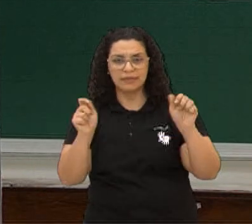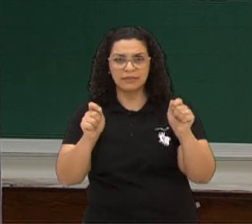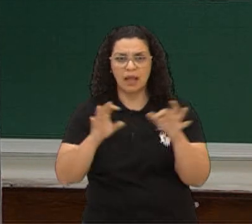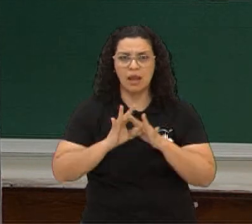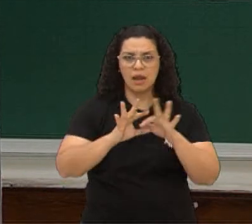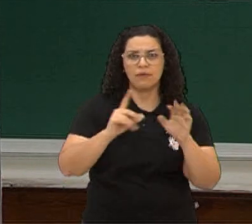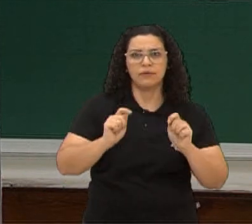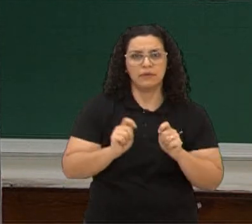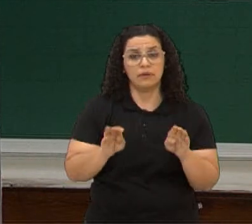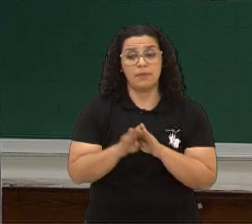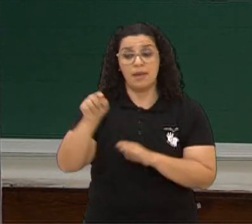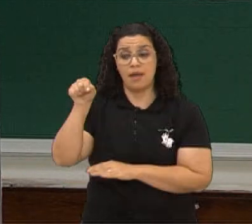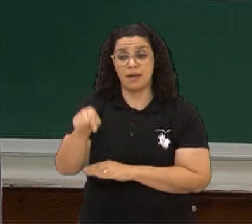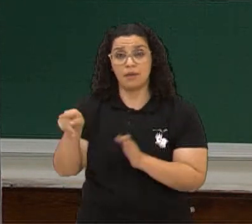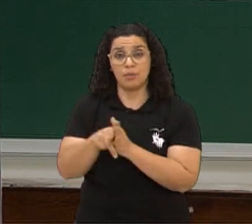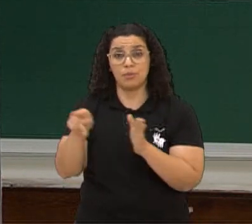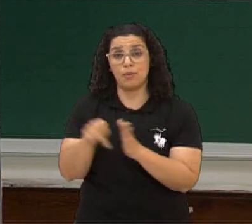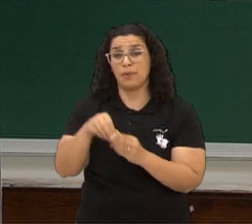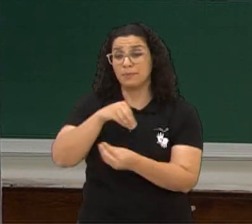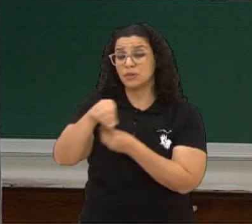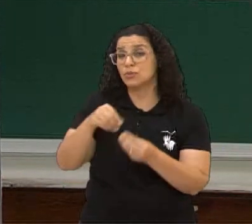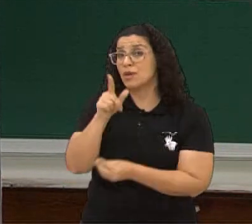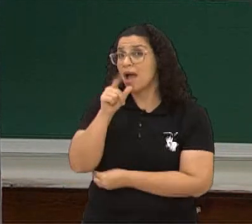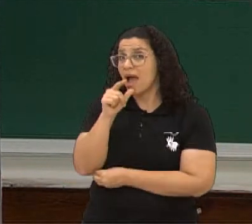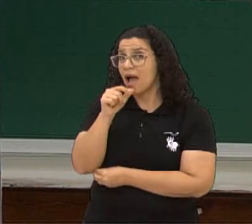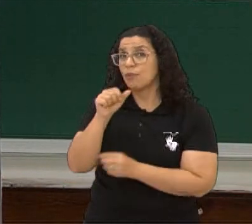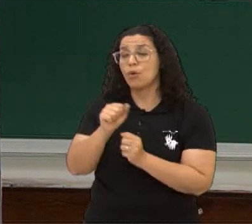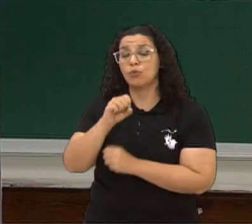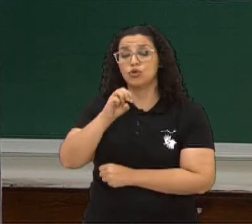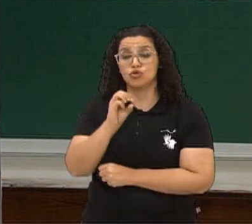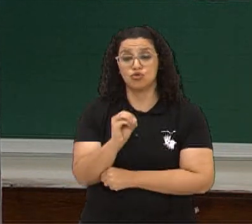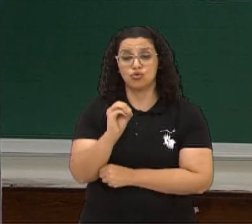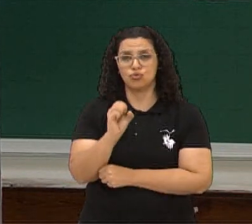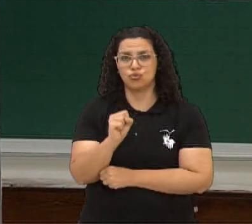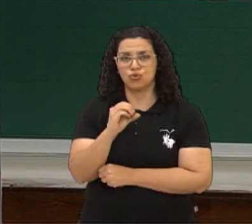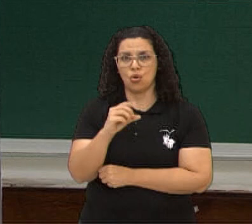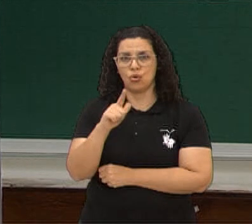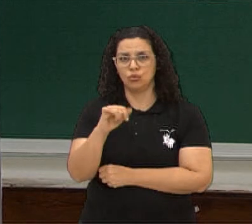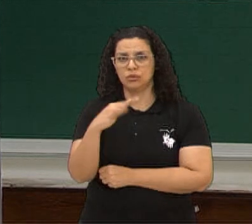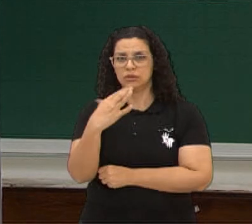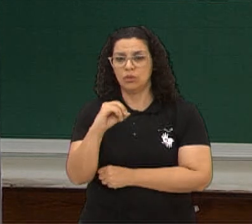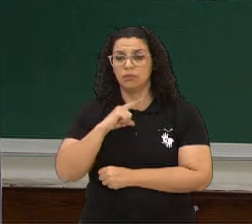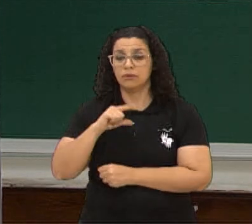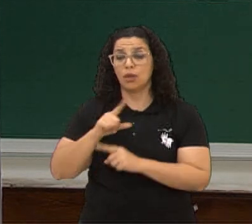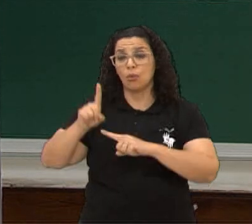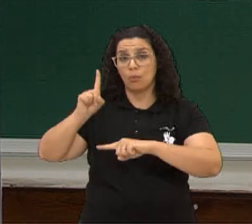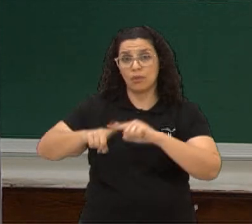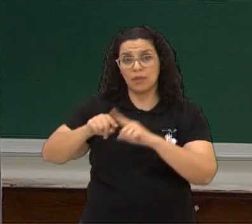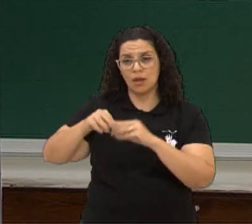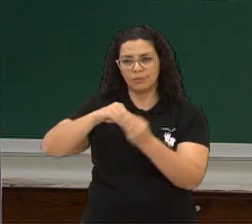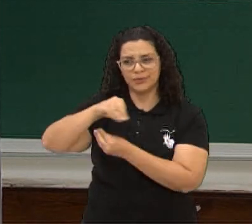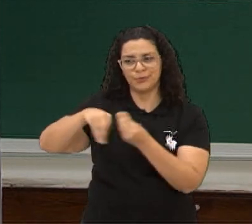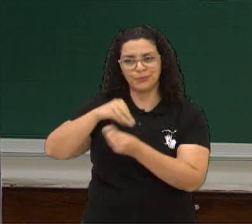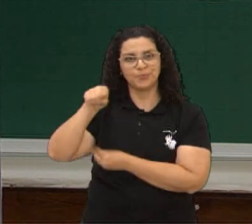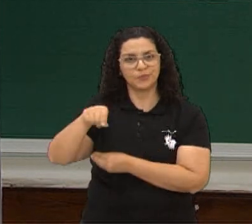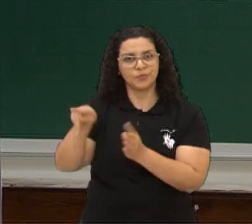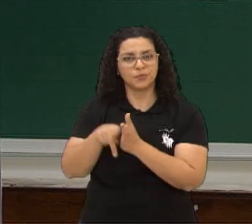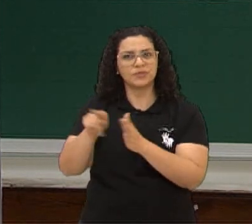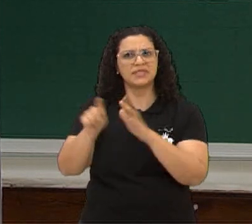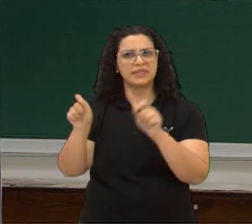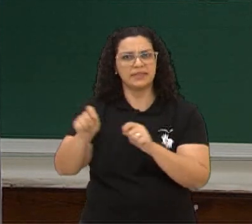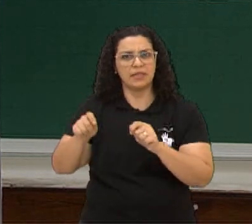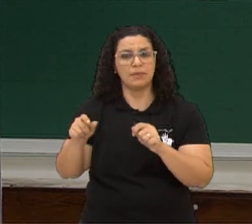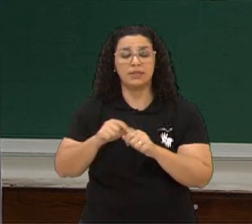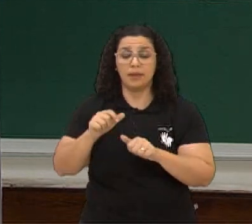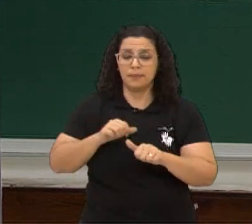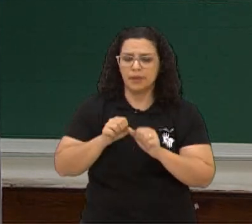livres. Aqui na eletrólise aquosa ou em solução, nós temos uma substância que é passível de